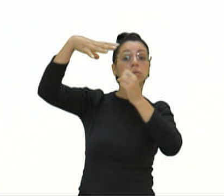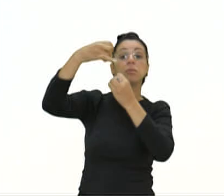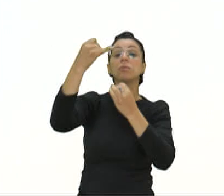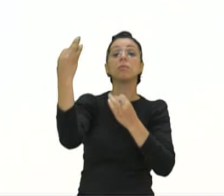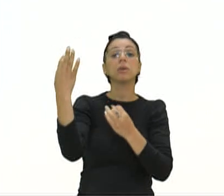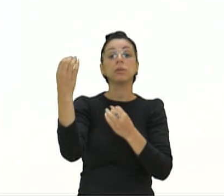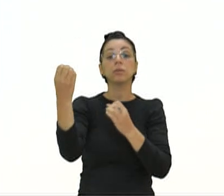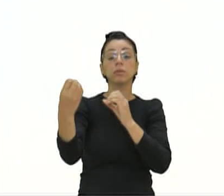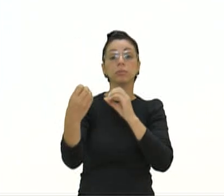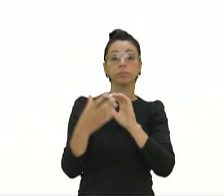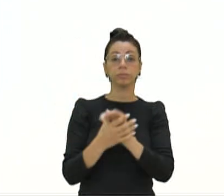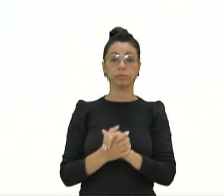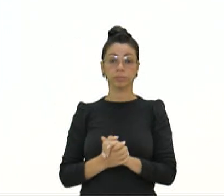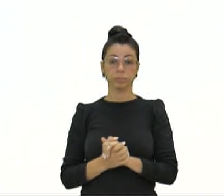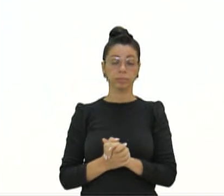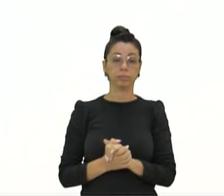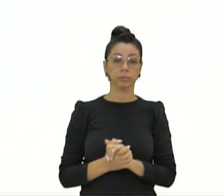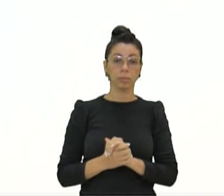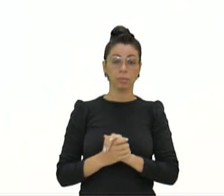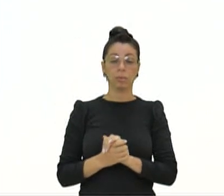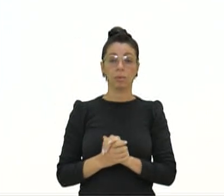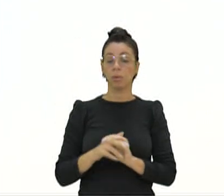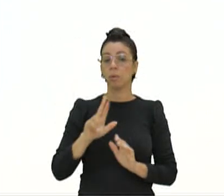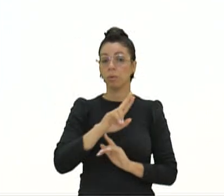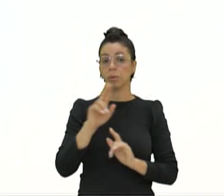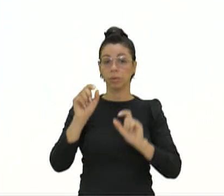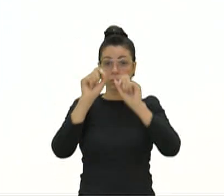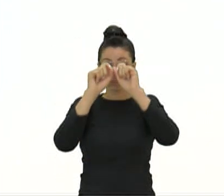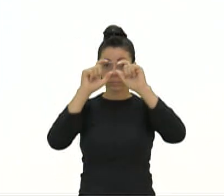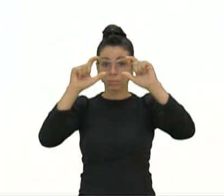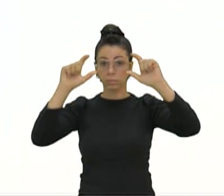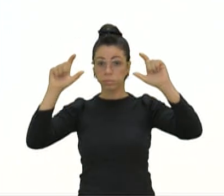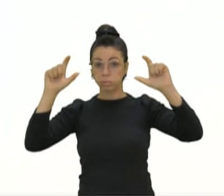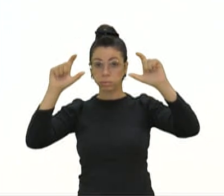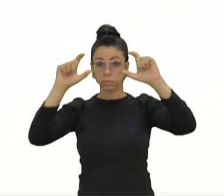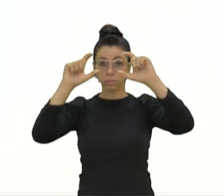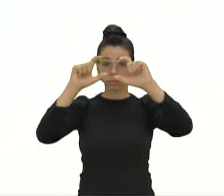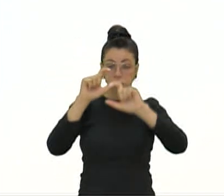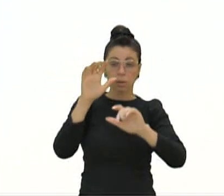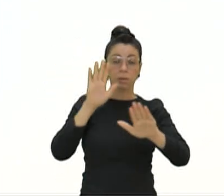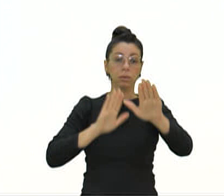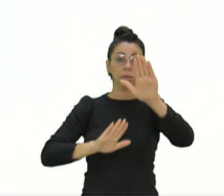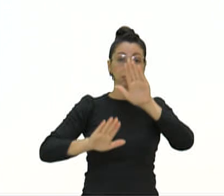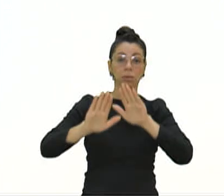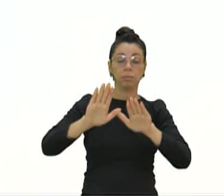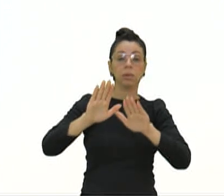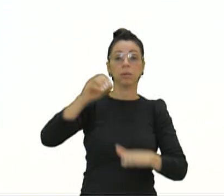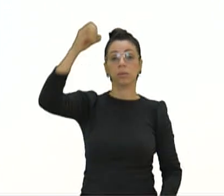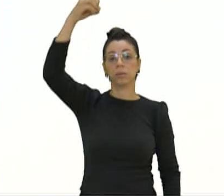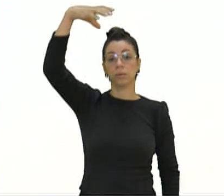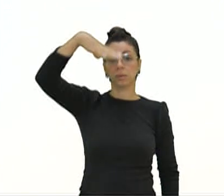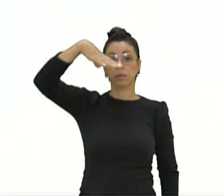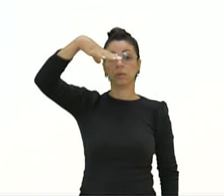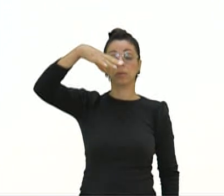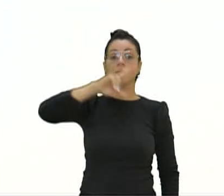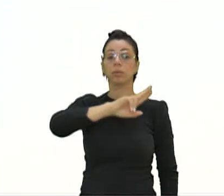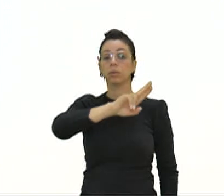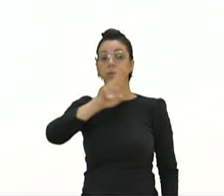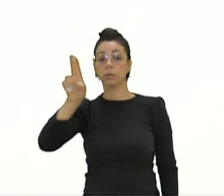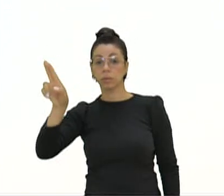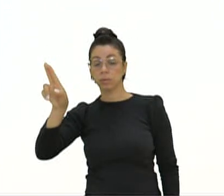olho. Essa abertura, que muda de tamanho de acordo com a luminosidade do ambiente, é chamada